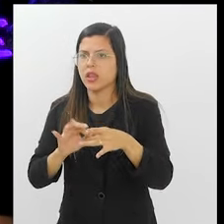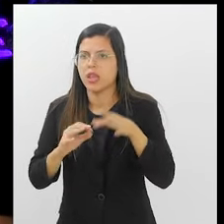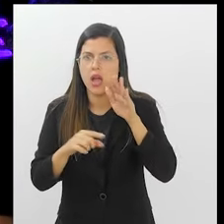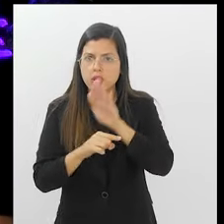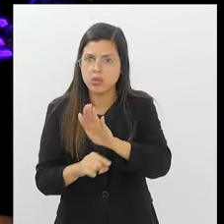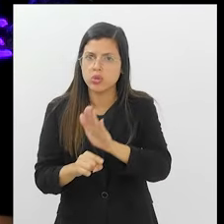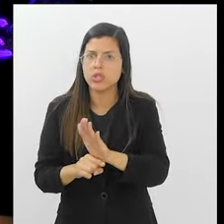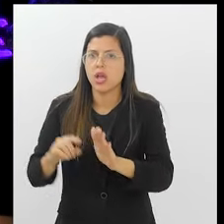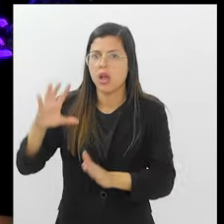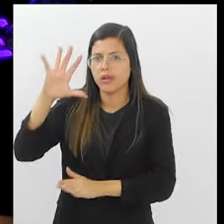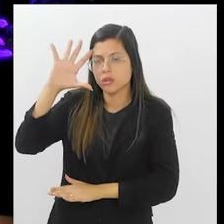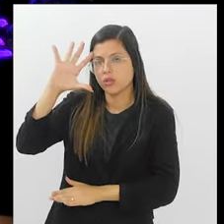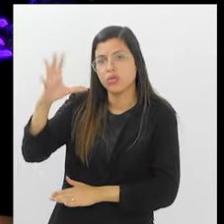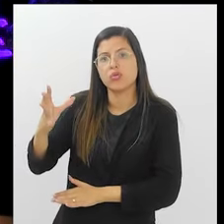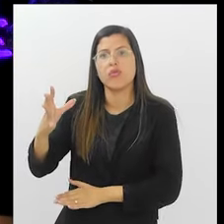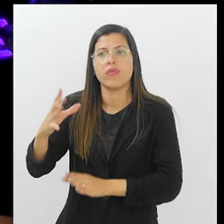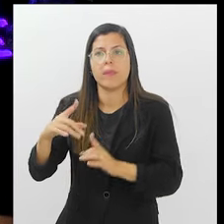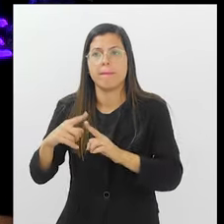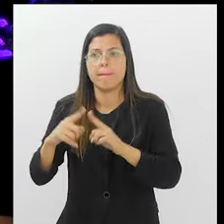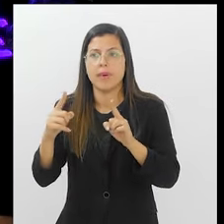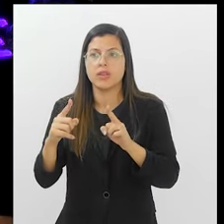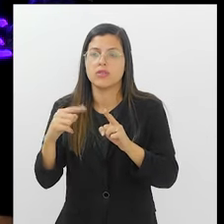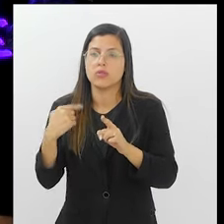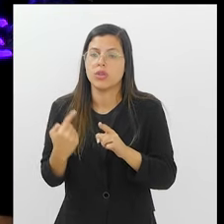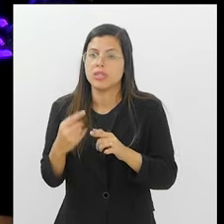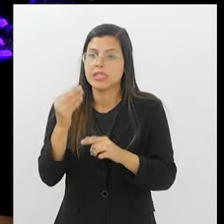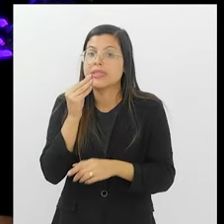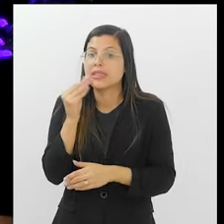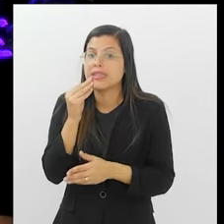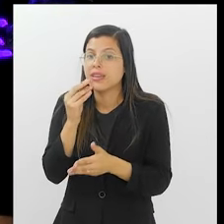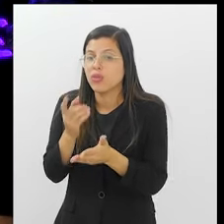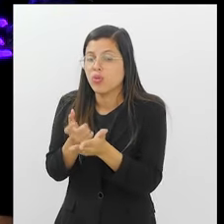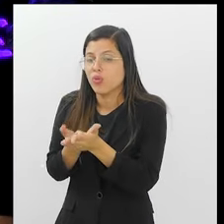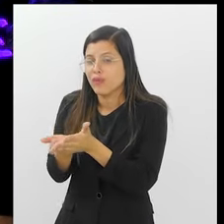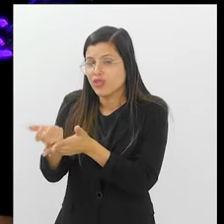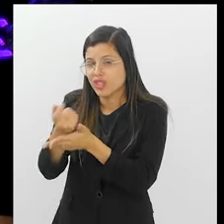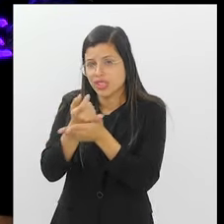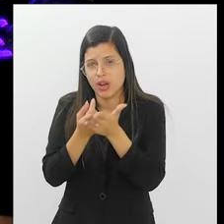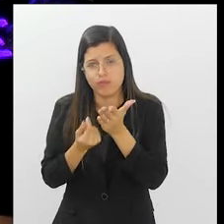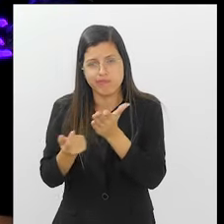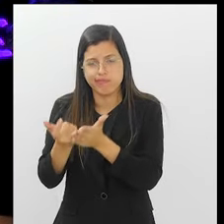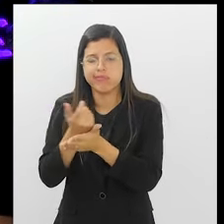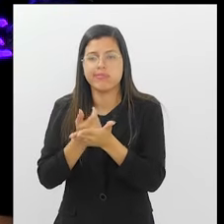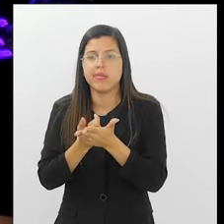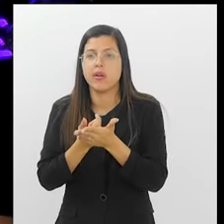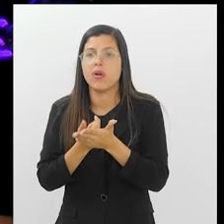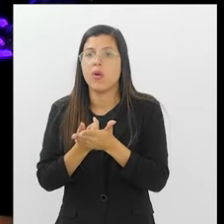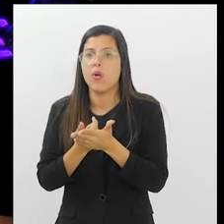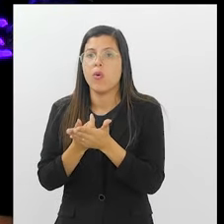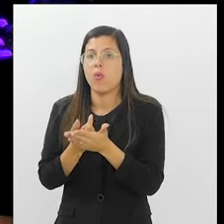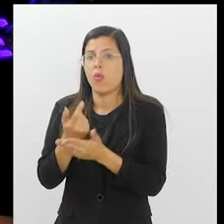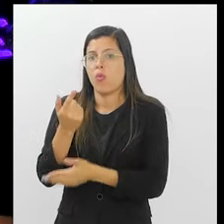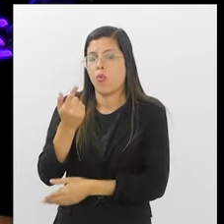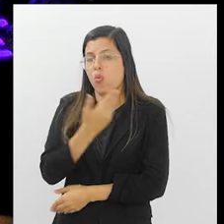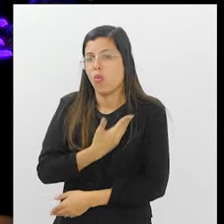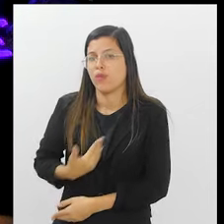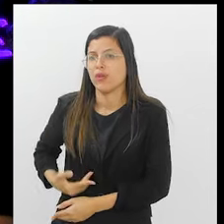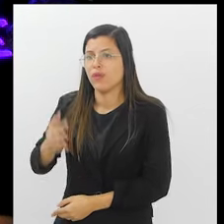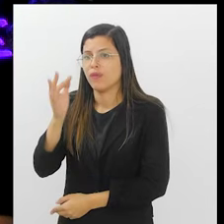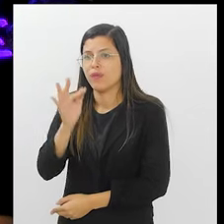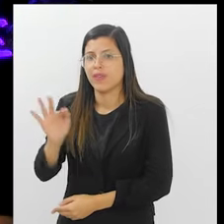estar ajudando a resolver, mas estamos passando por uma recuperação fiscal. O governo federal sabe, e todos